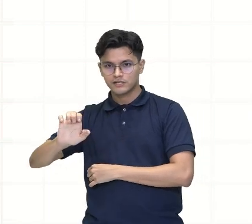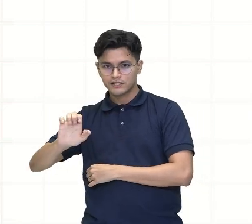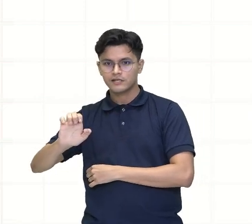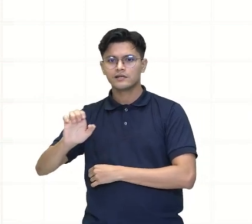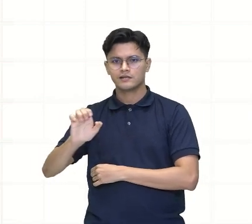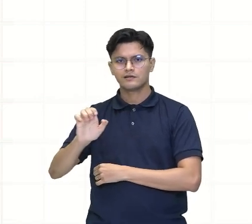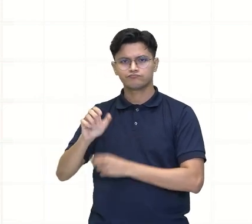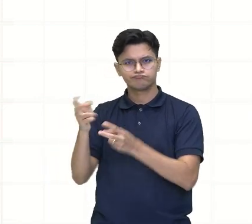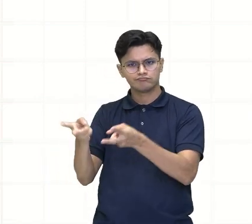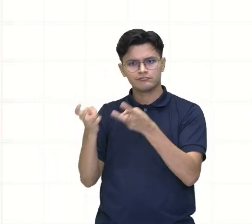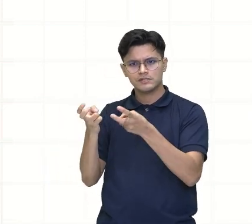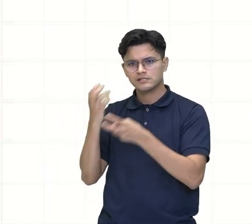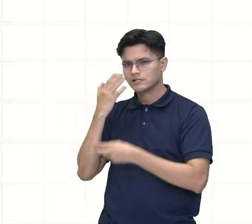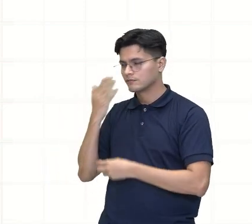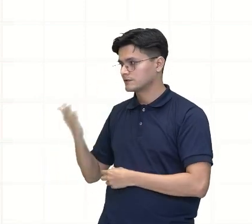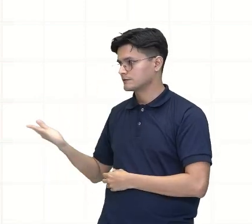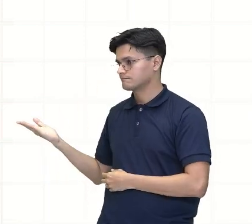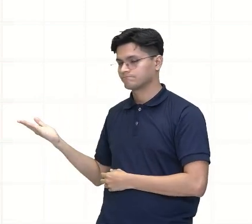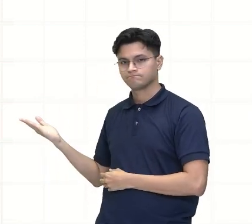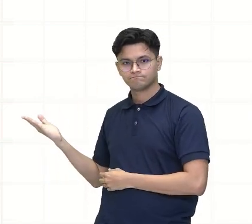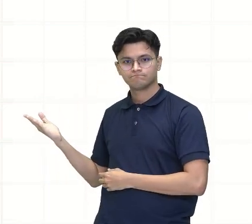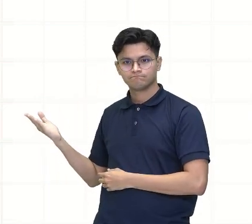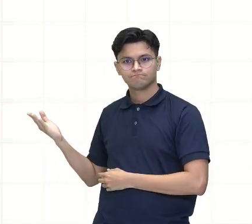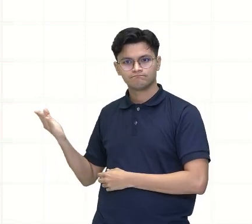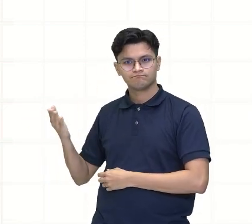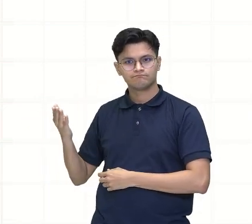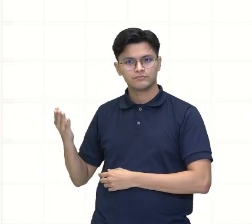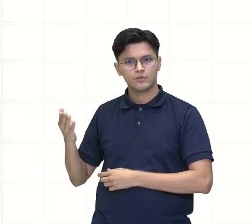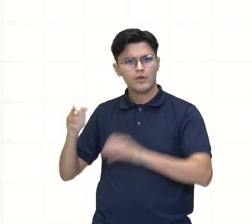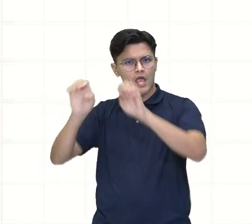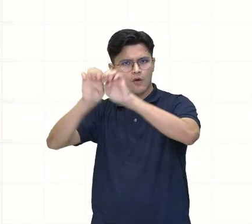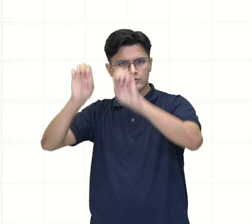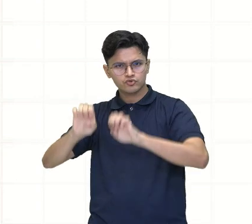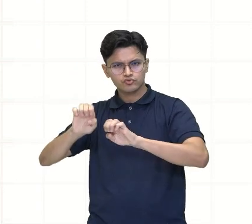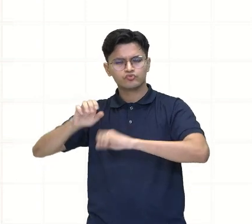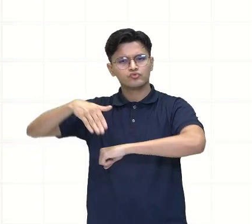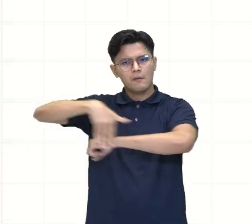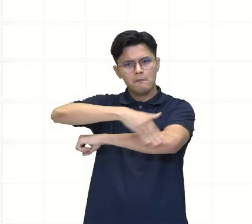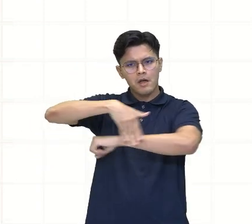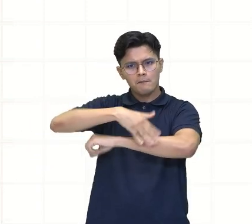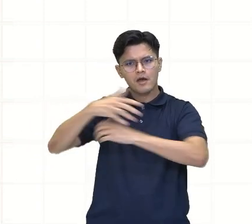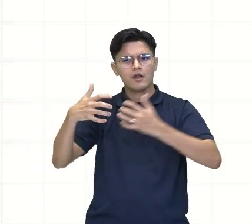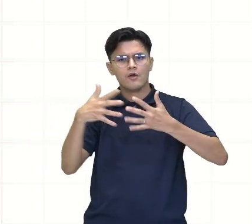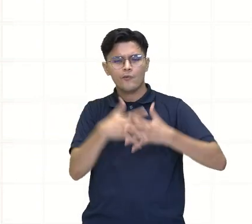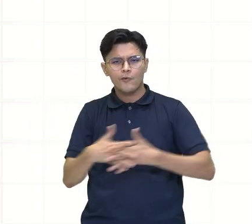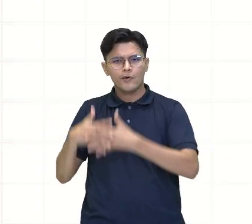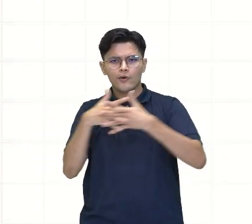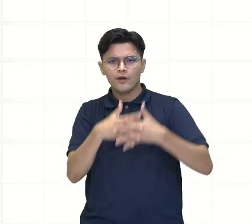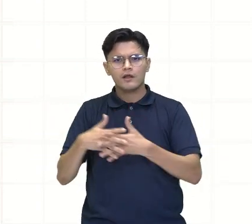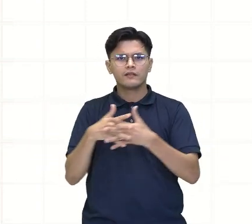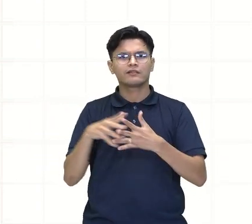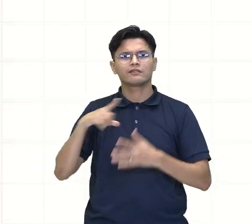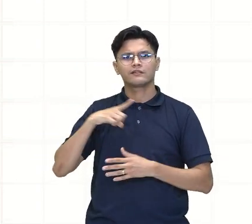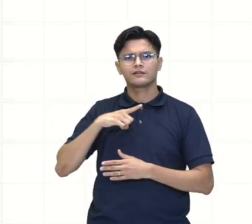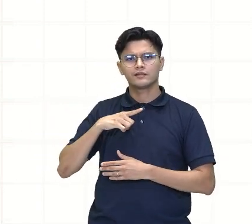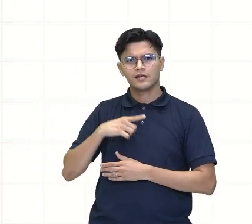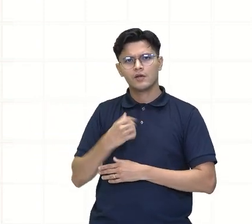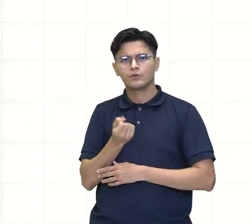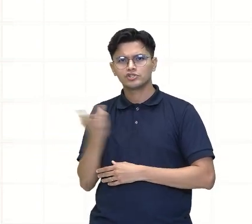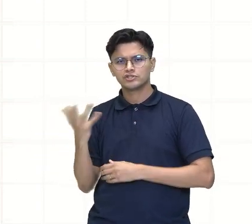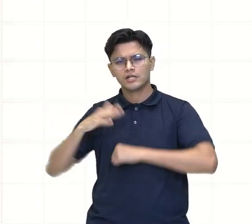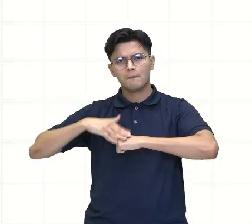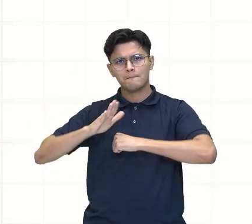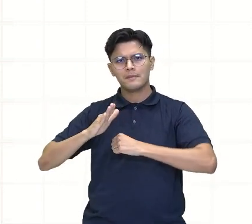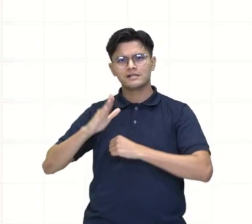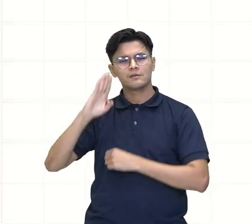desse transporte, ela está concentrada mais nessa região próximo ao litoral, né? Já nas